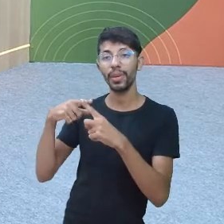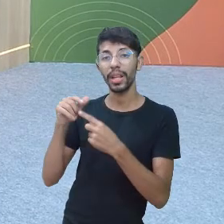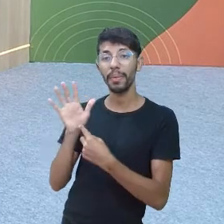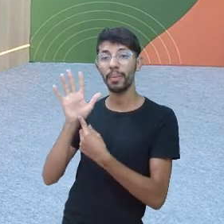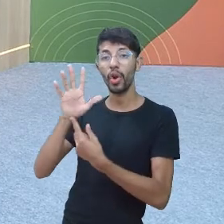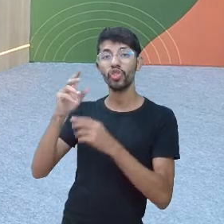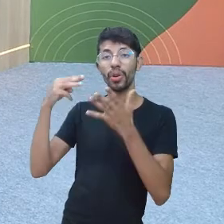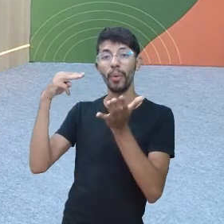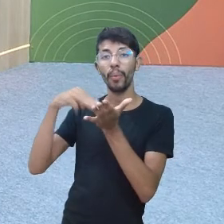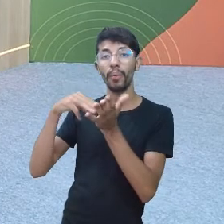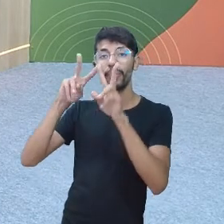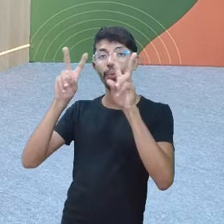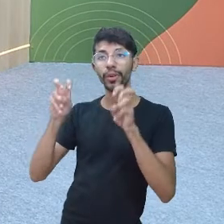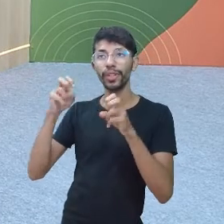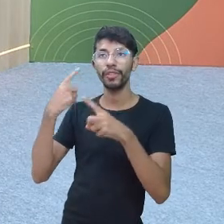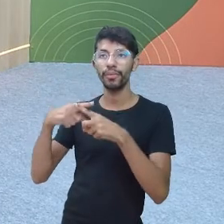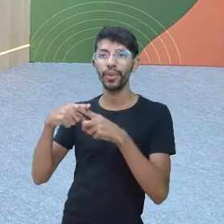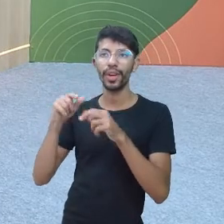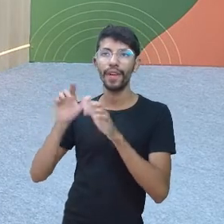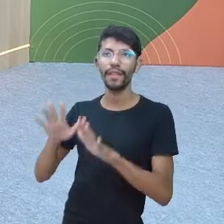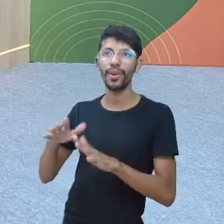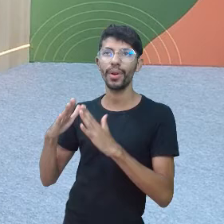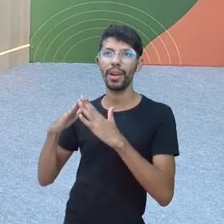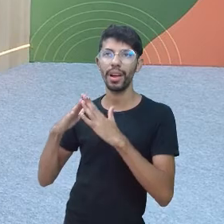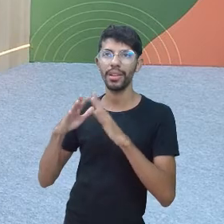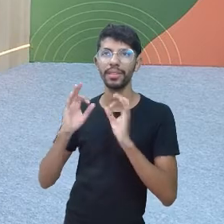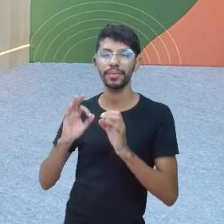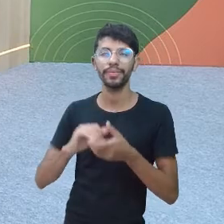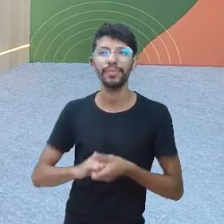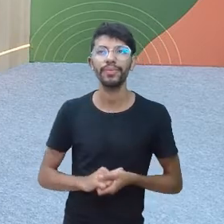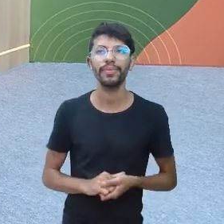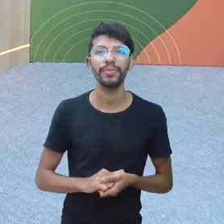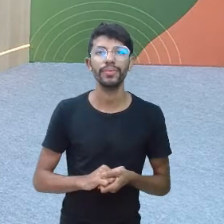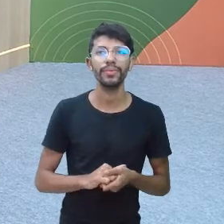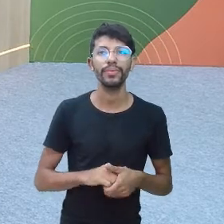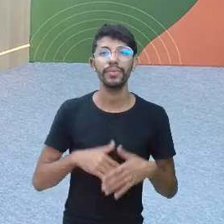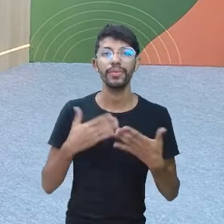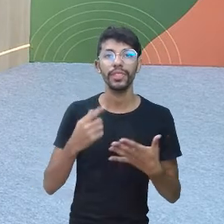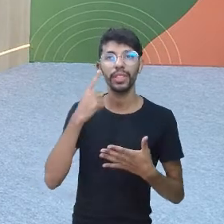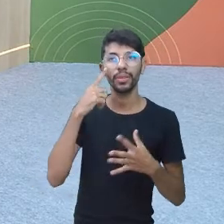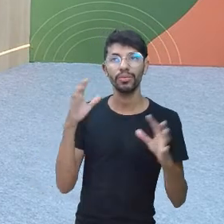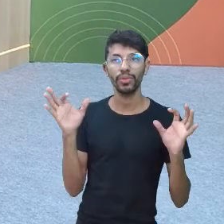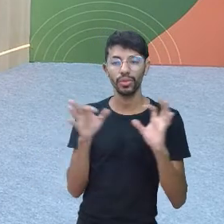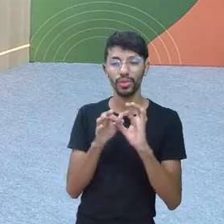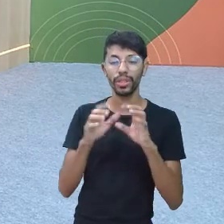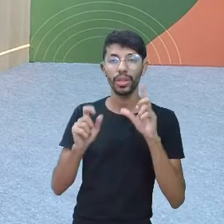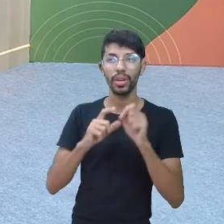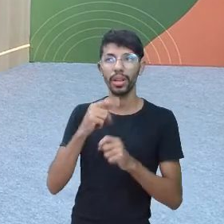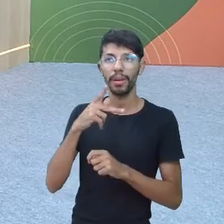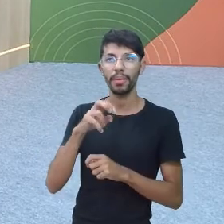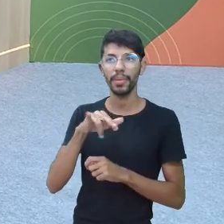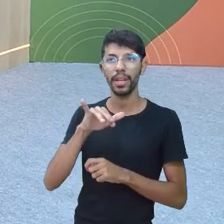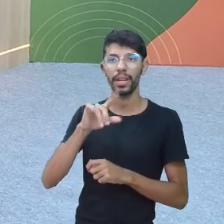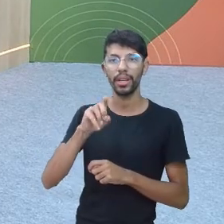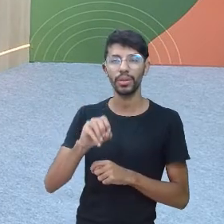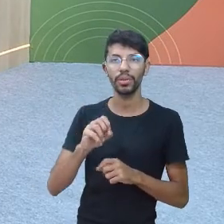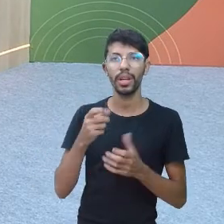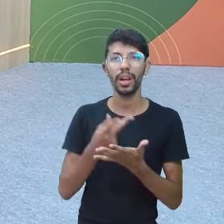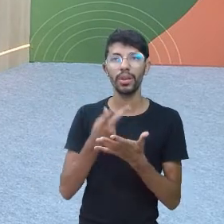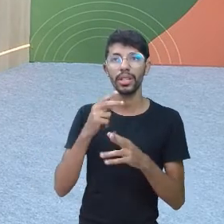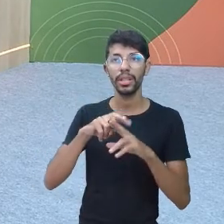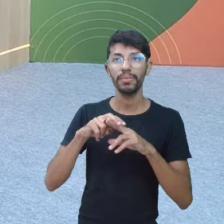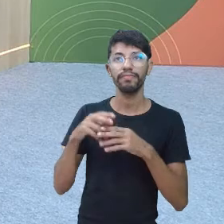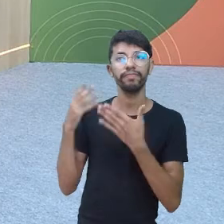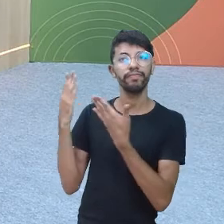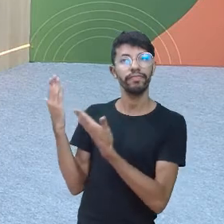de por que ele ficou em casa, tá certo? Então, a junção de períodos é dada por essas conjunções. Pode ser pelo i